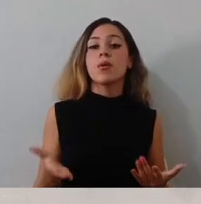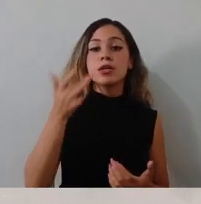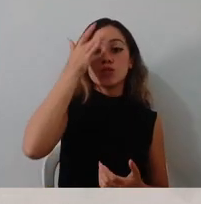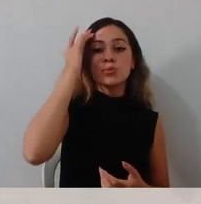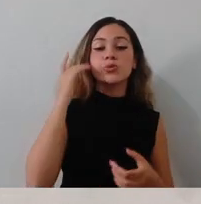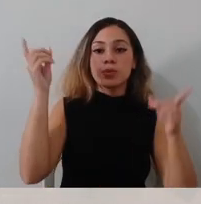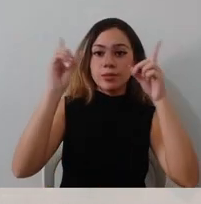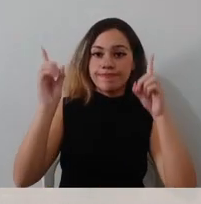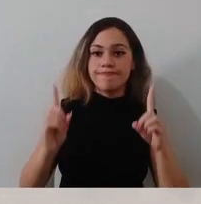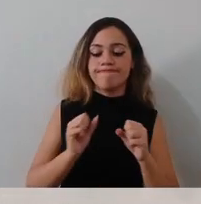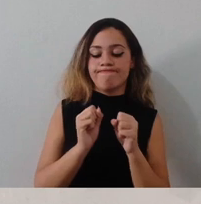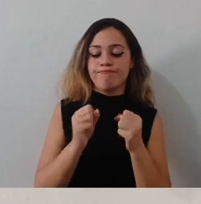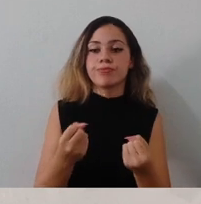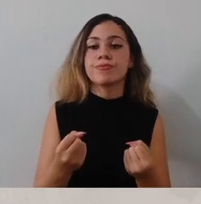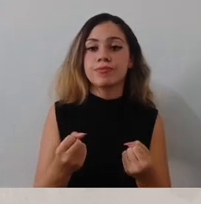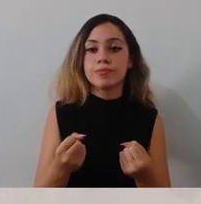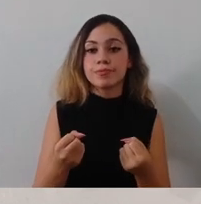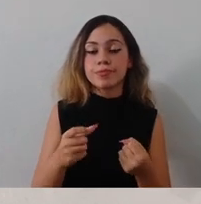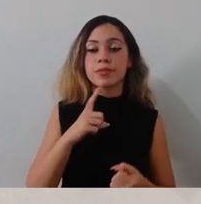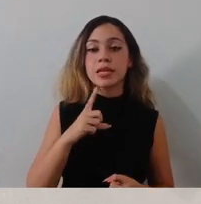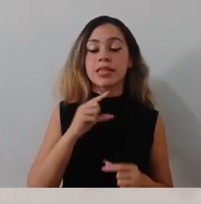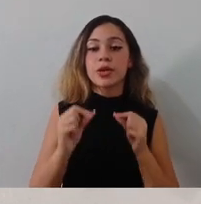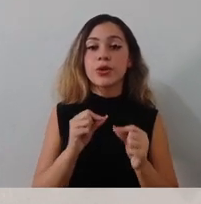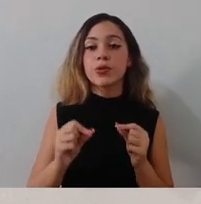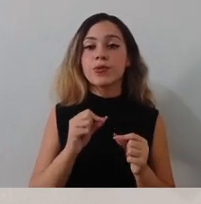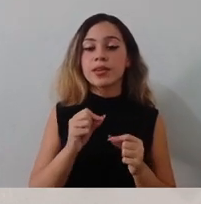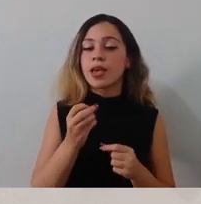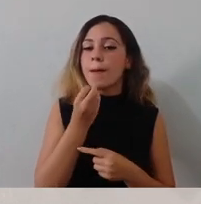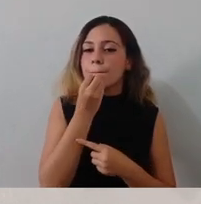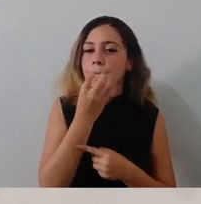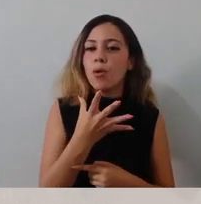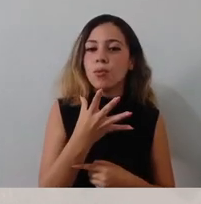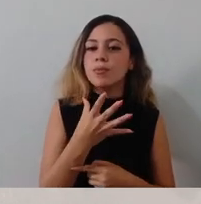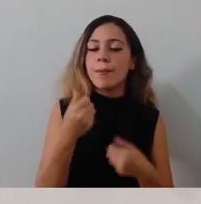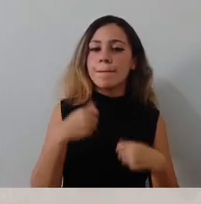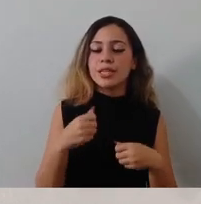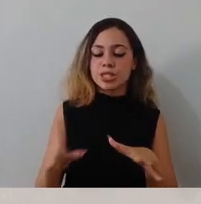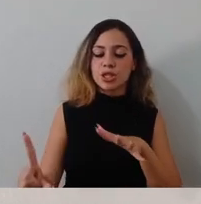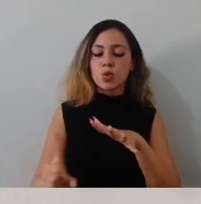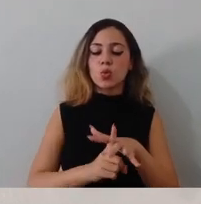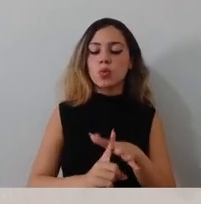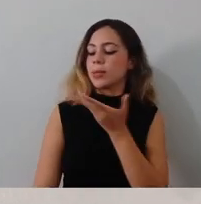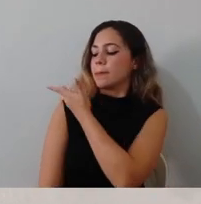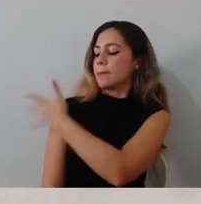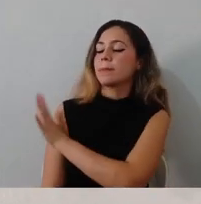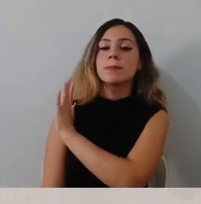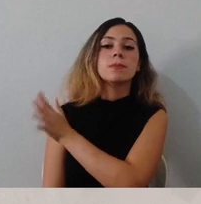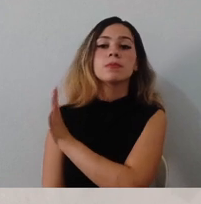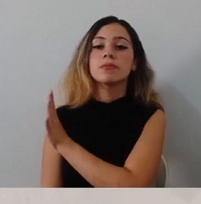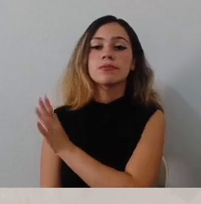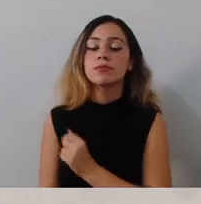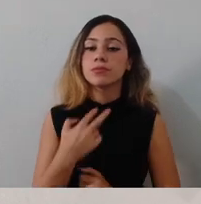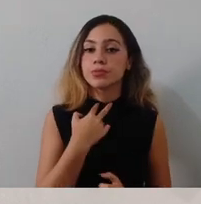com deficiência ou persistência, elas têm esse slogan muito forte, nada sobre nós sem nós. Por